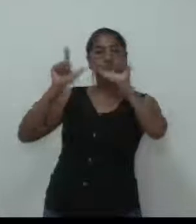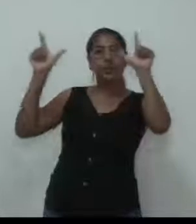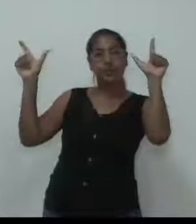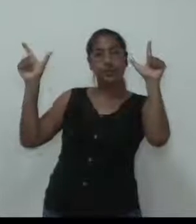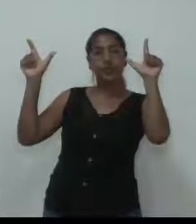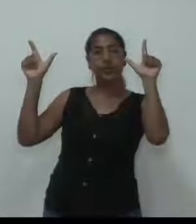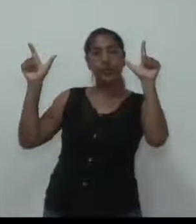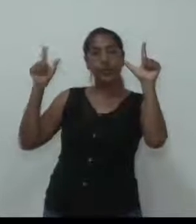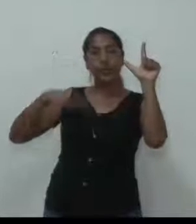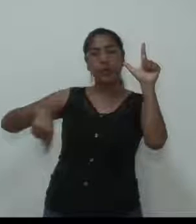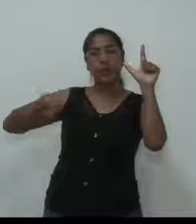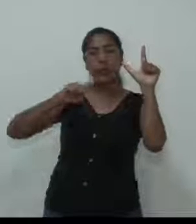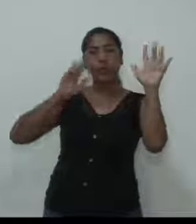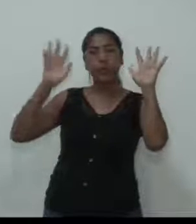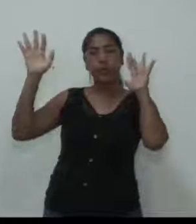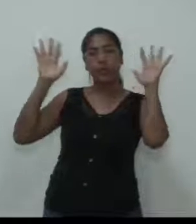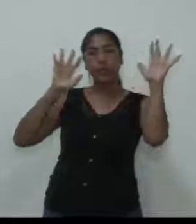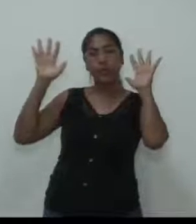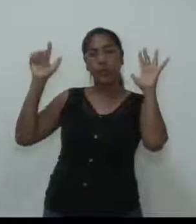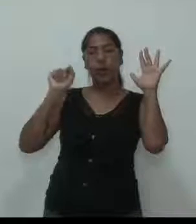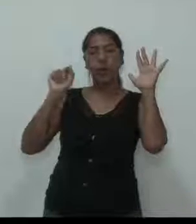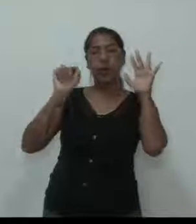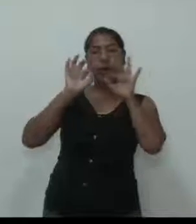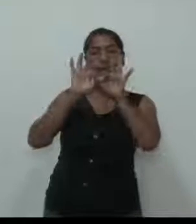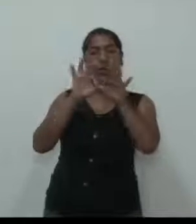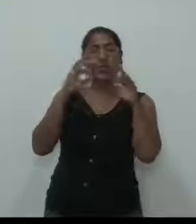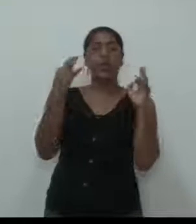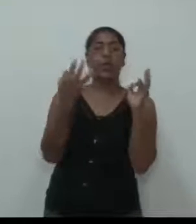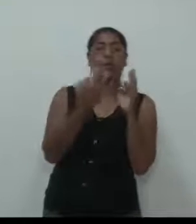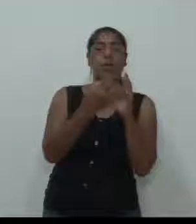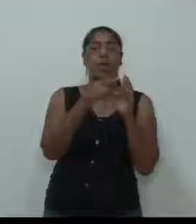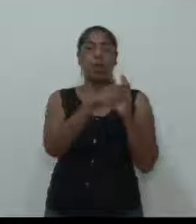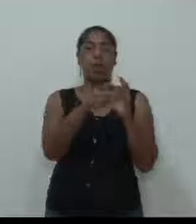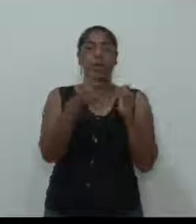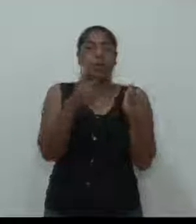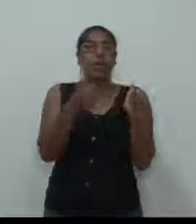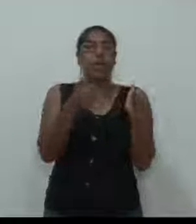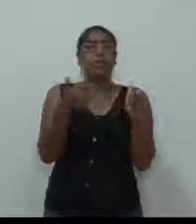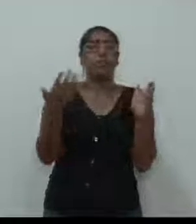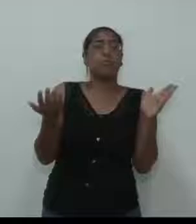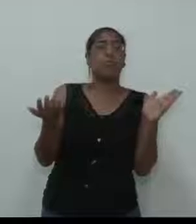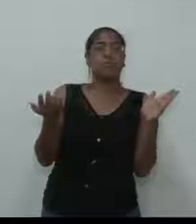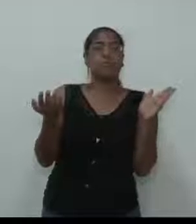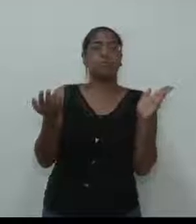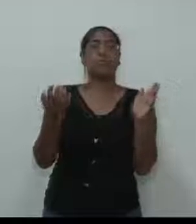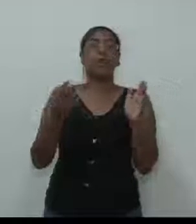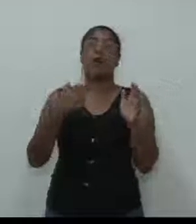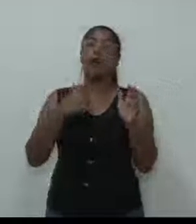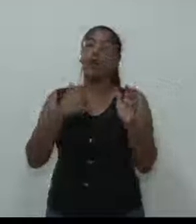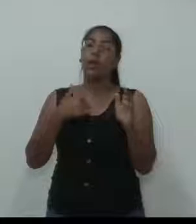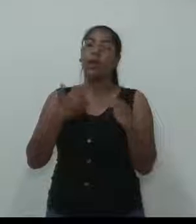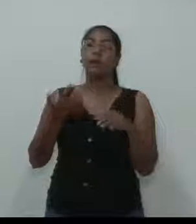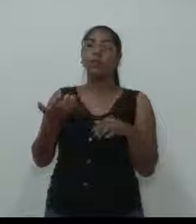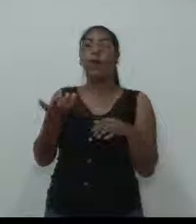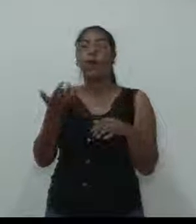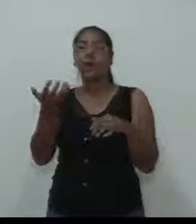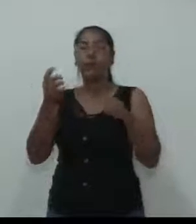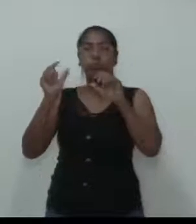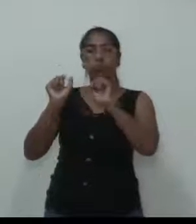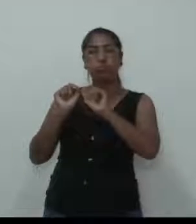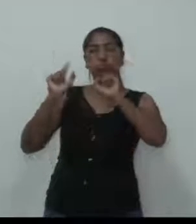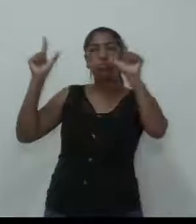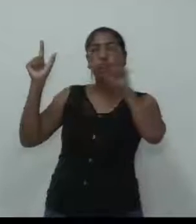gente começa a pensar um pouquinho sobre a família como vai. E aí eu fiz questão de trazer, talvez alguém não saiba